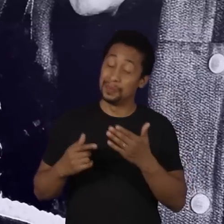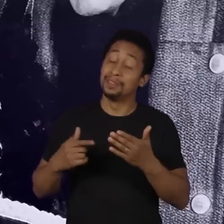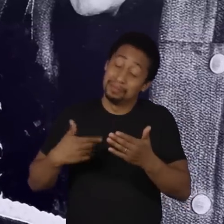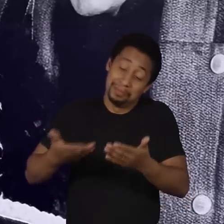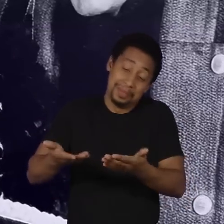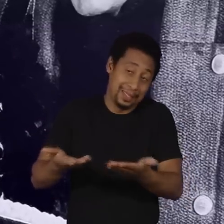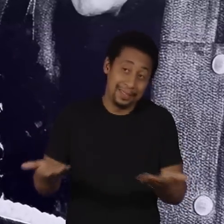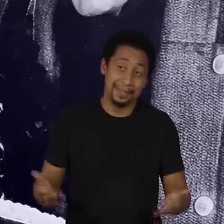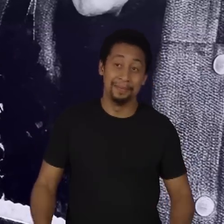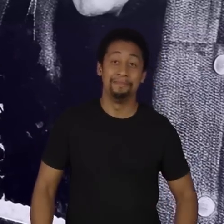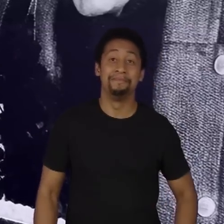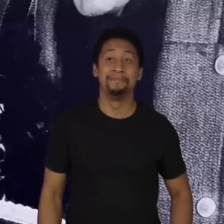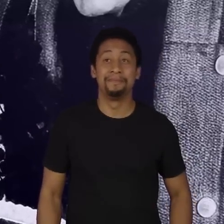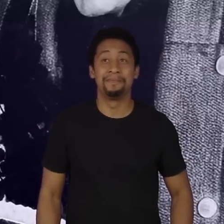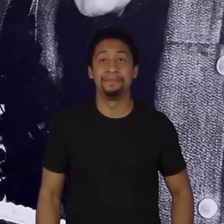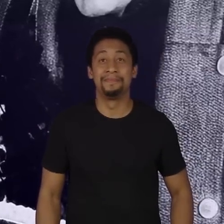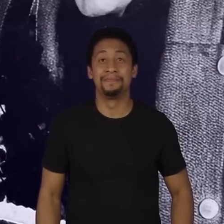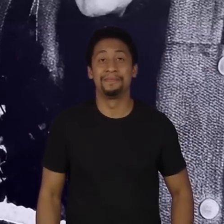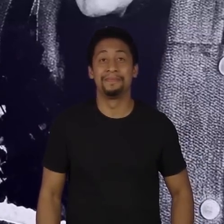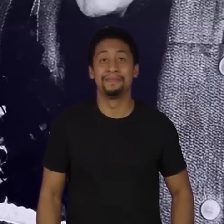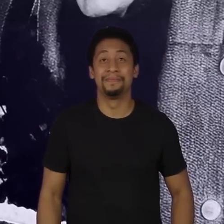aí.